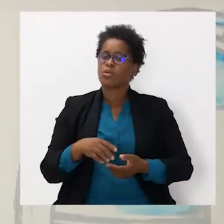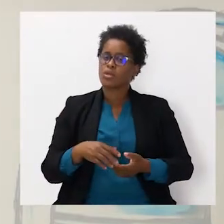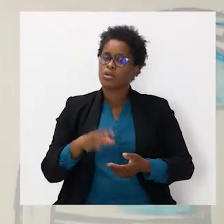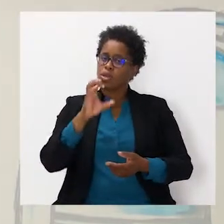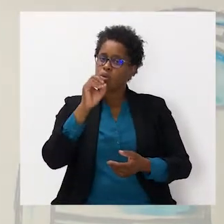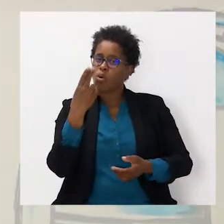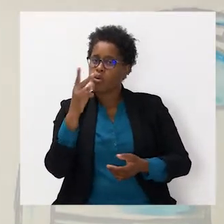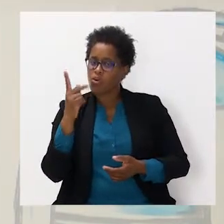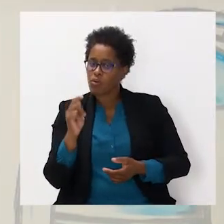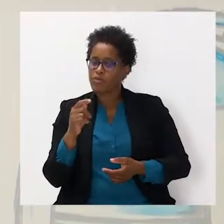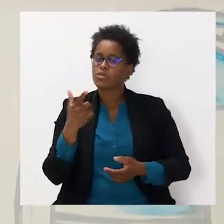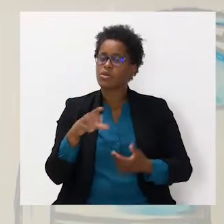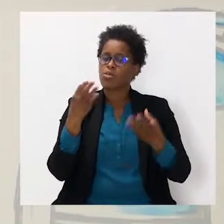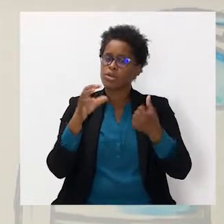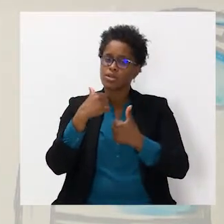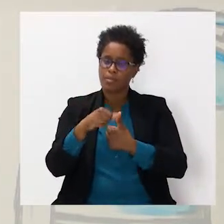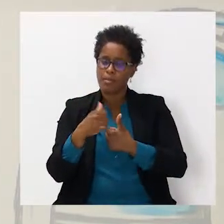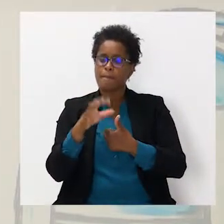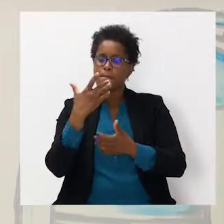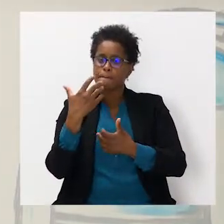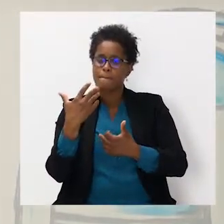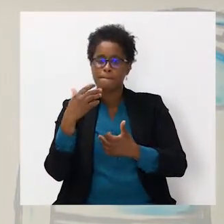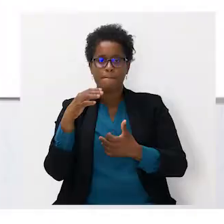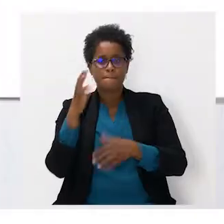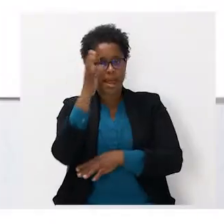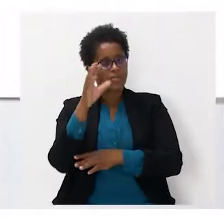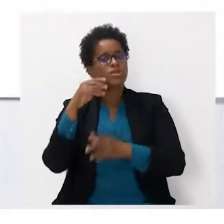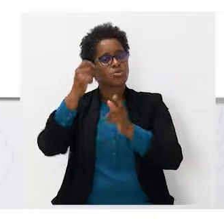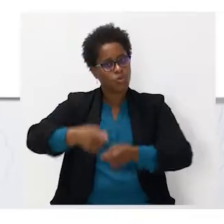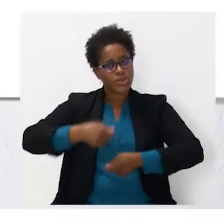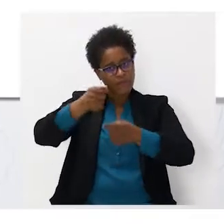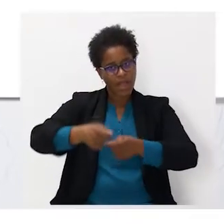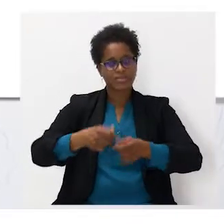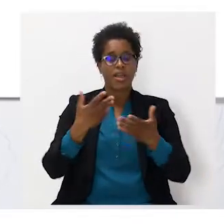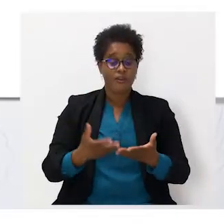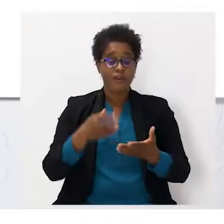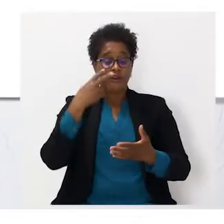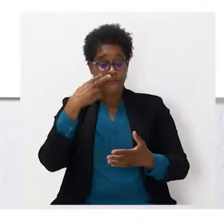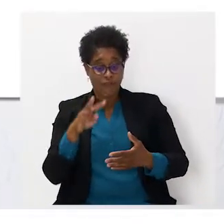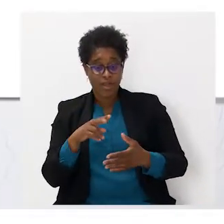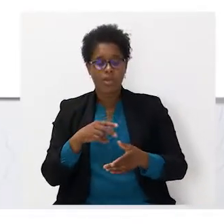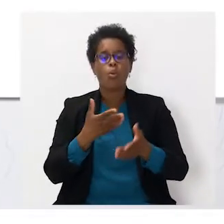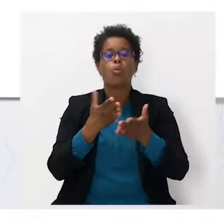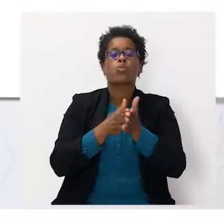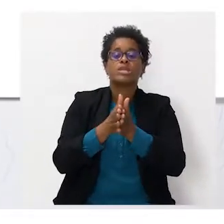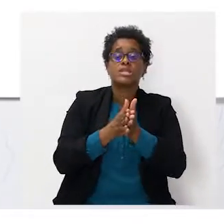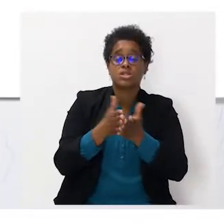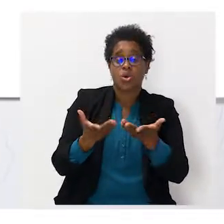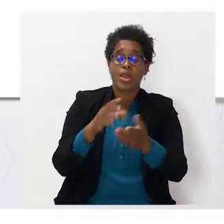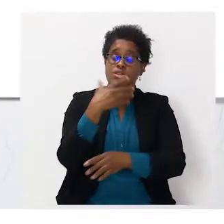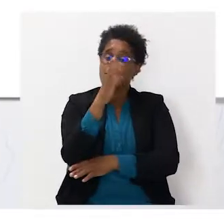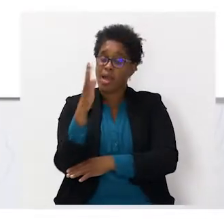são plantas cultivadas. Agora, vamos ver a utilidade